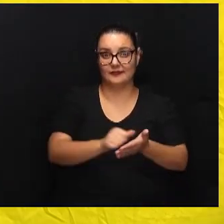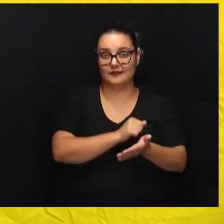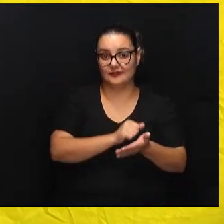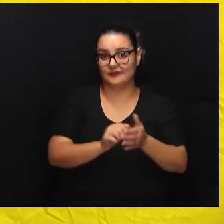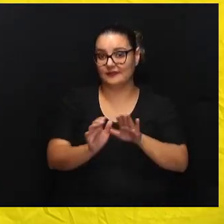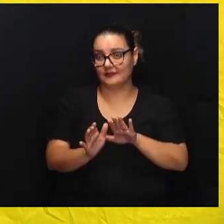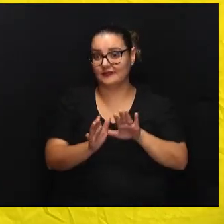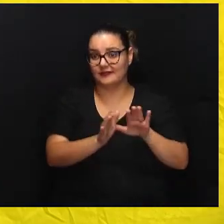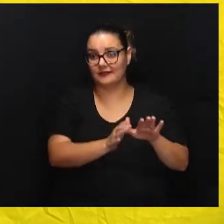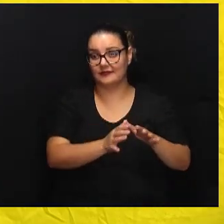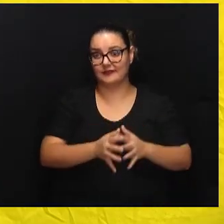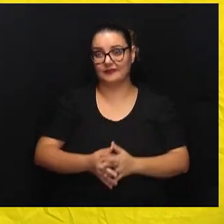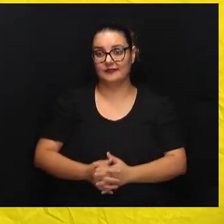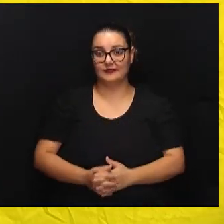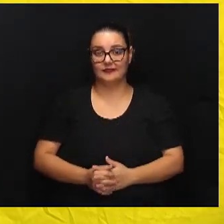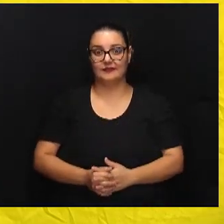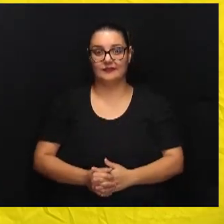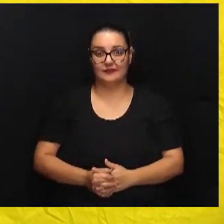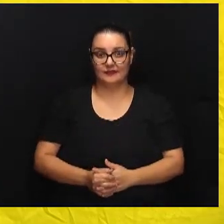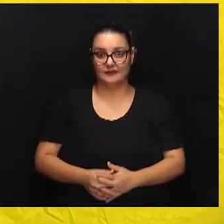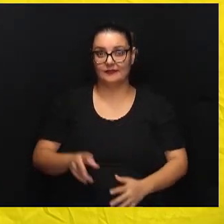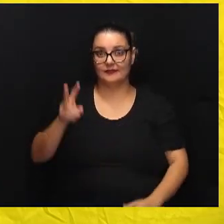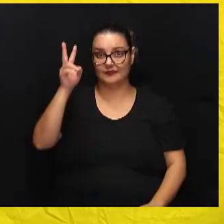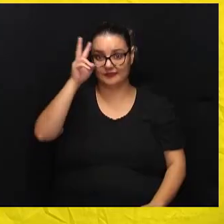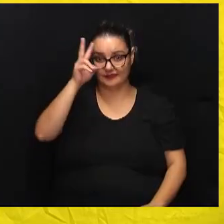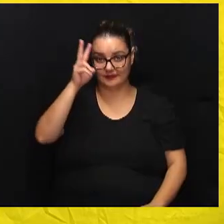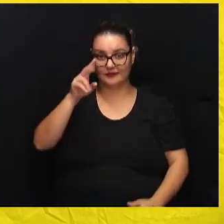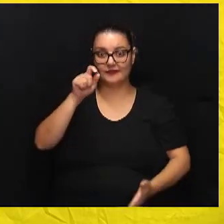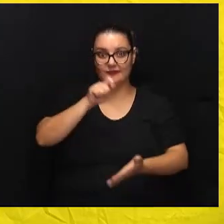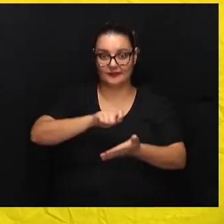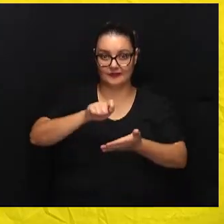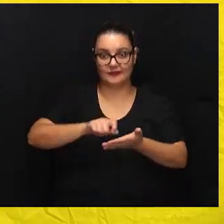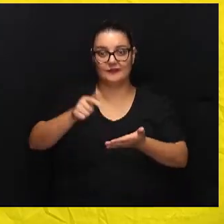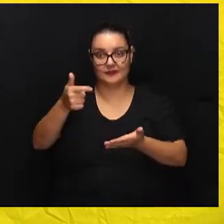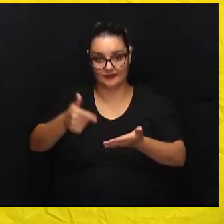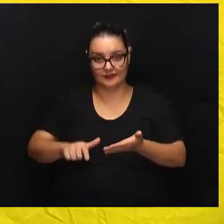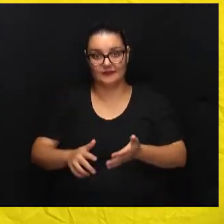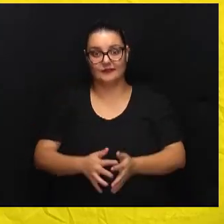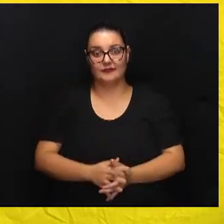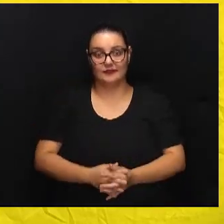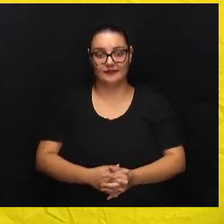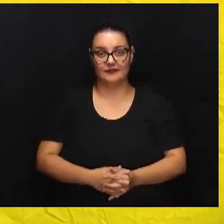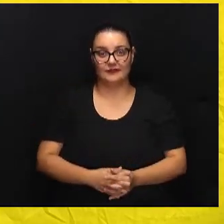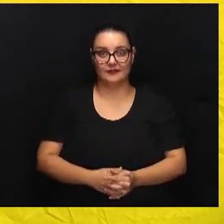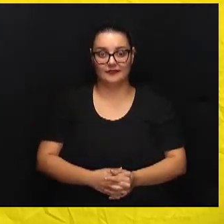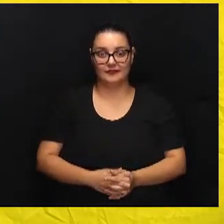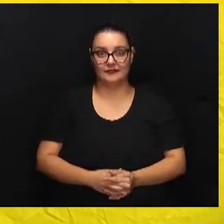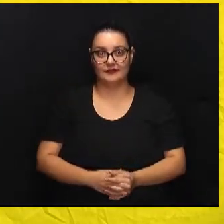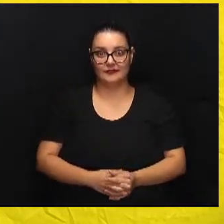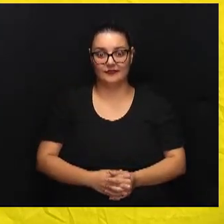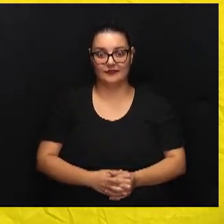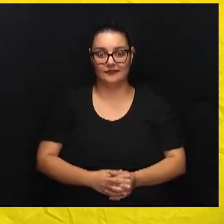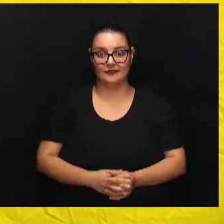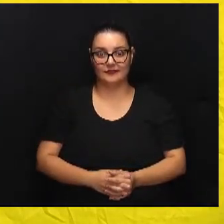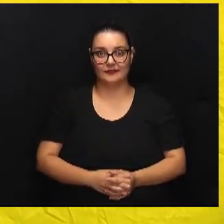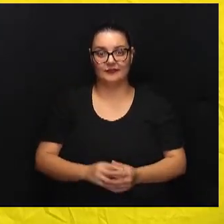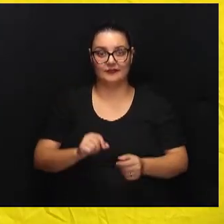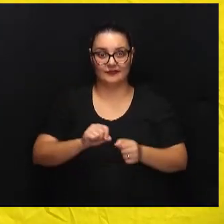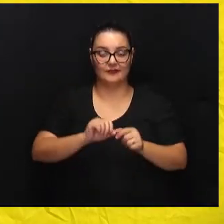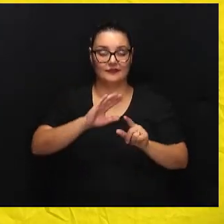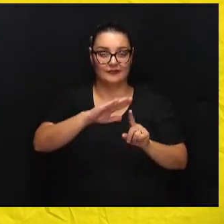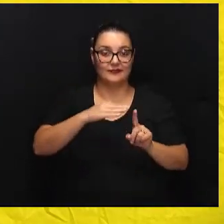sendo escanteada, né? E a história tem sido reescrita, né?